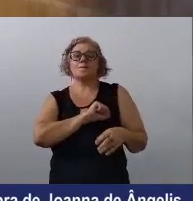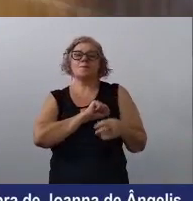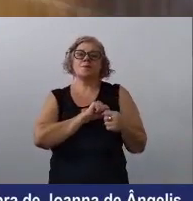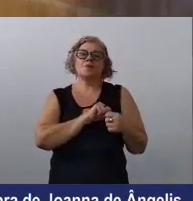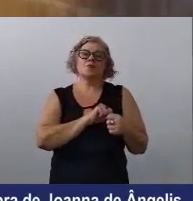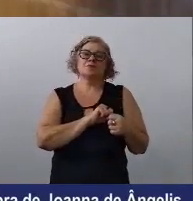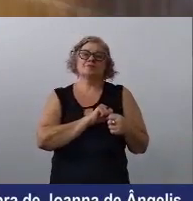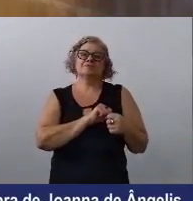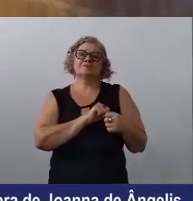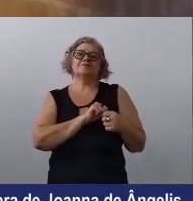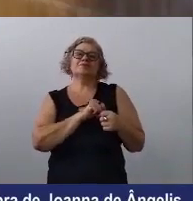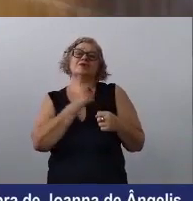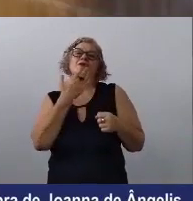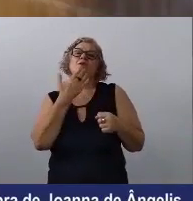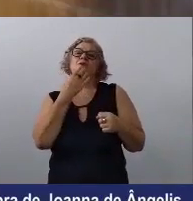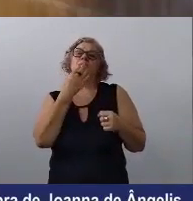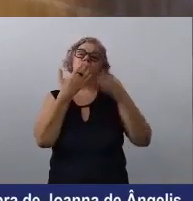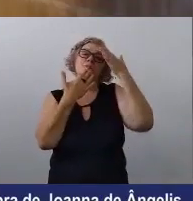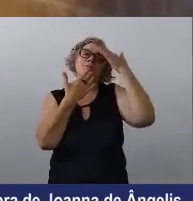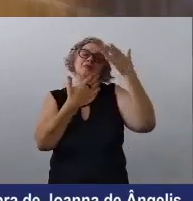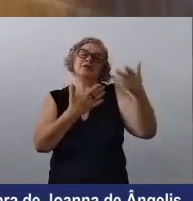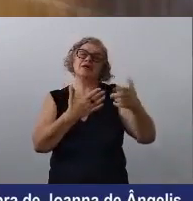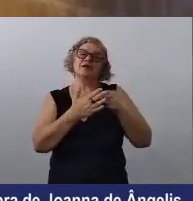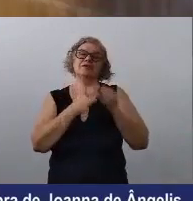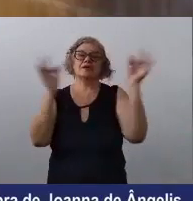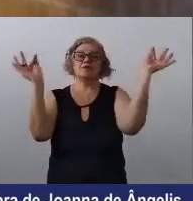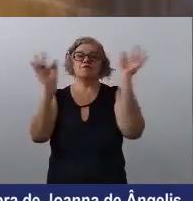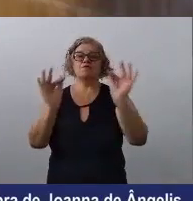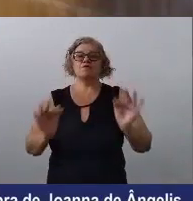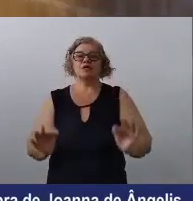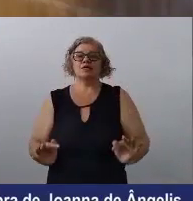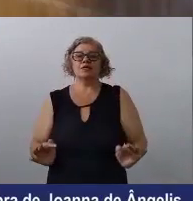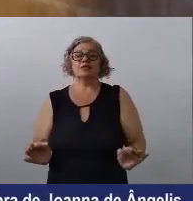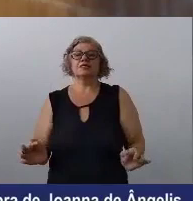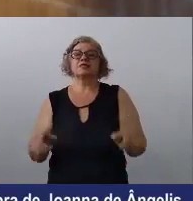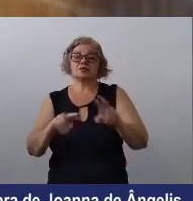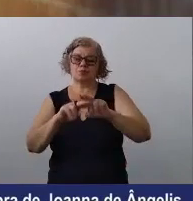fraterno, grato e feliz por